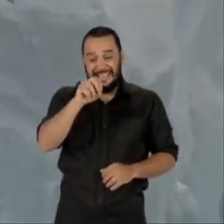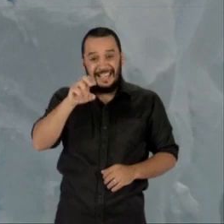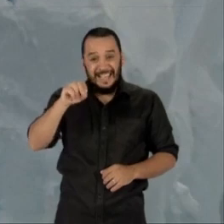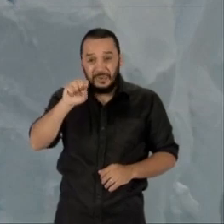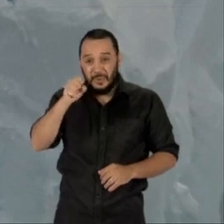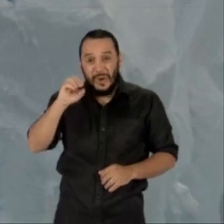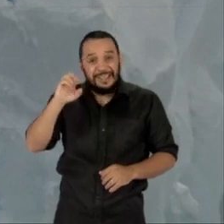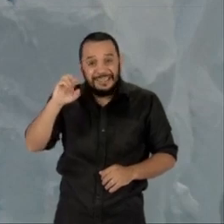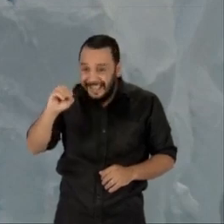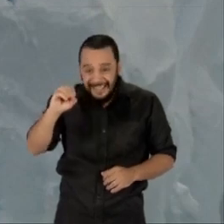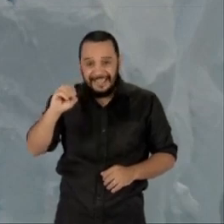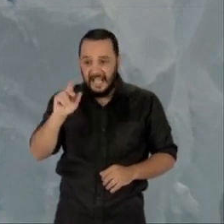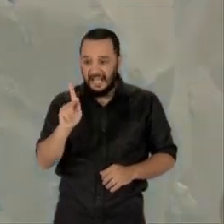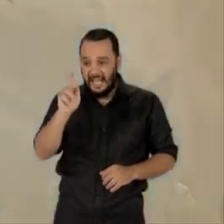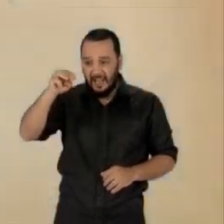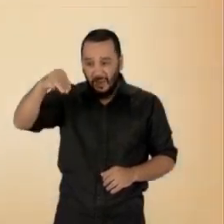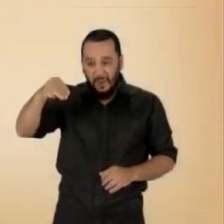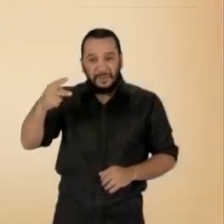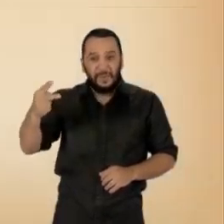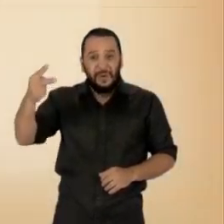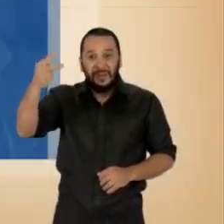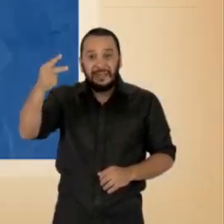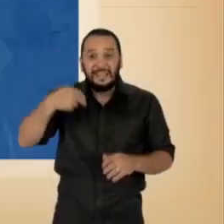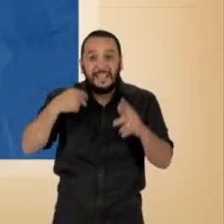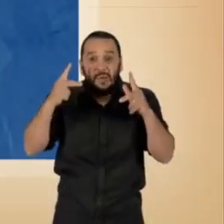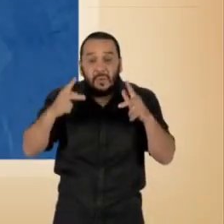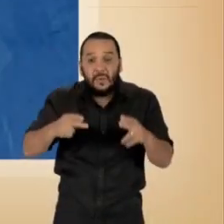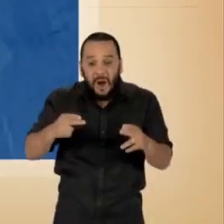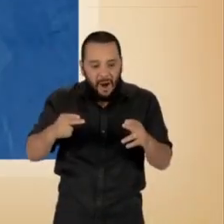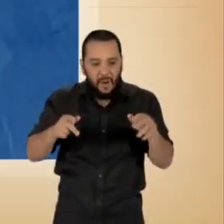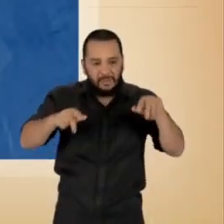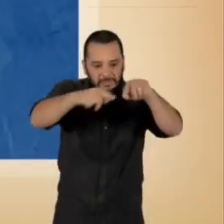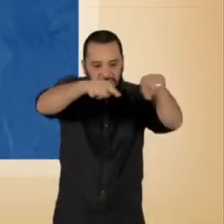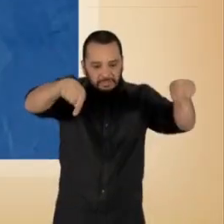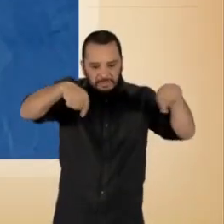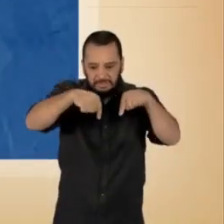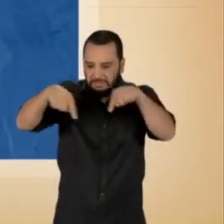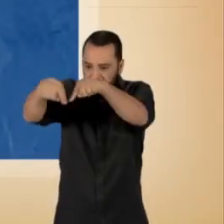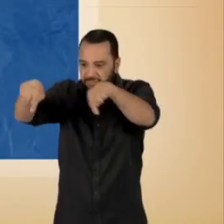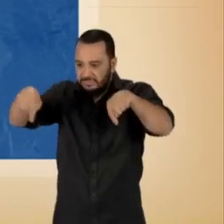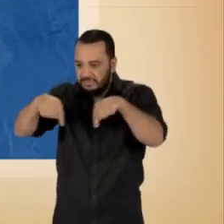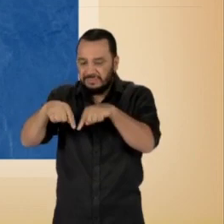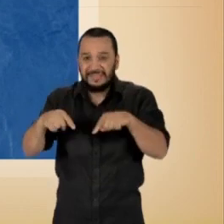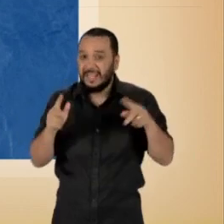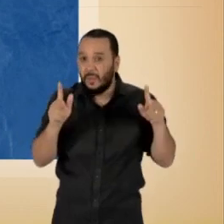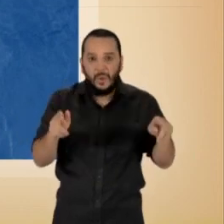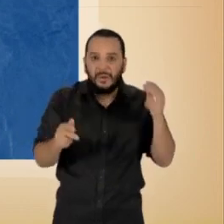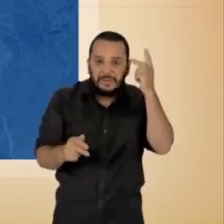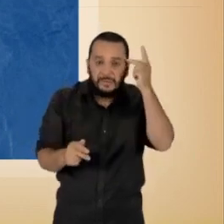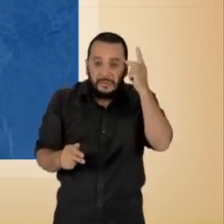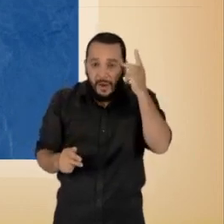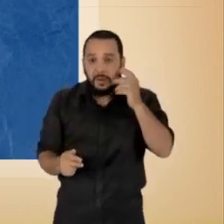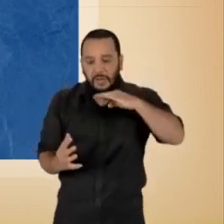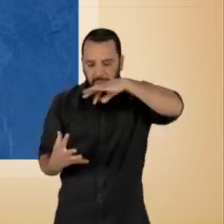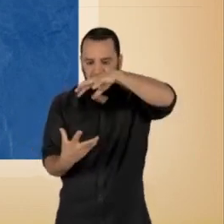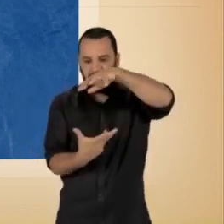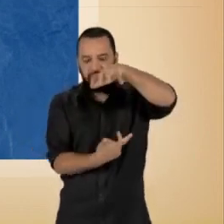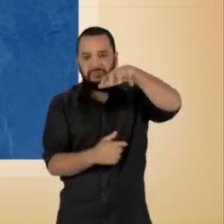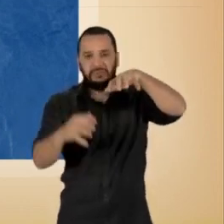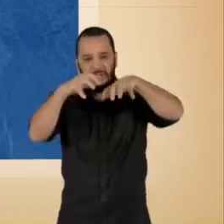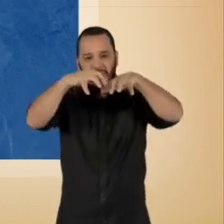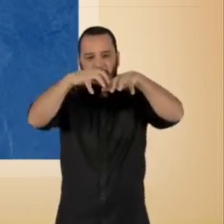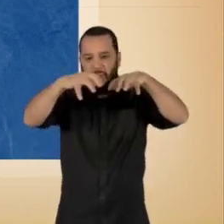da cidade de são paulo no dia 20 de setembro a enorme massa de gelo ainda fazia parte da antártida mas cinco dias depois